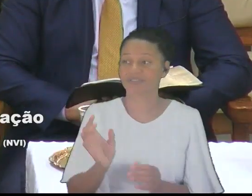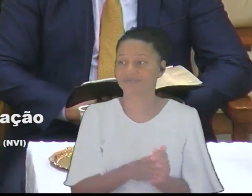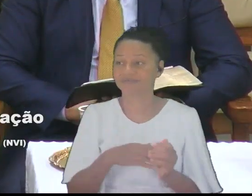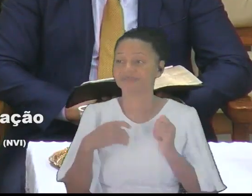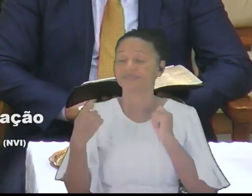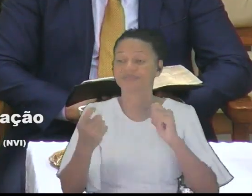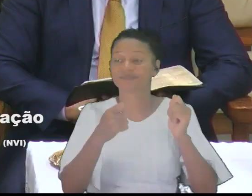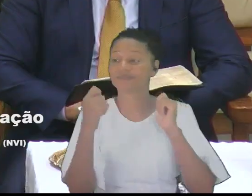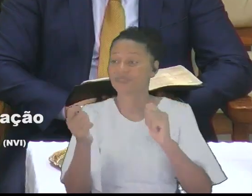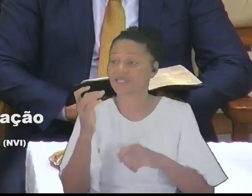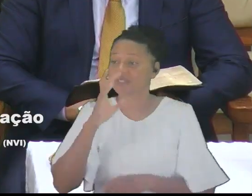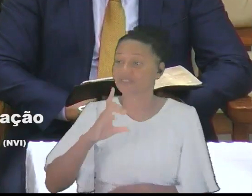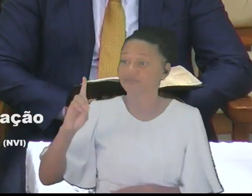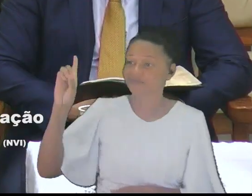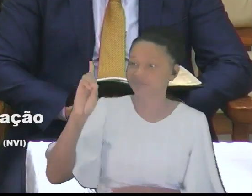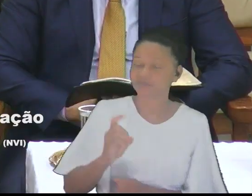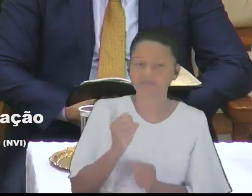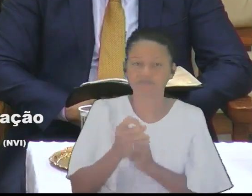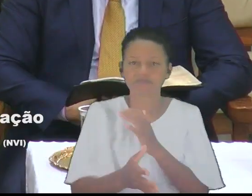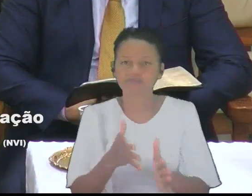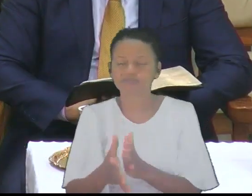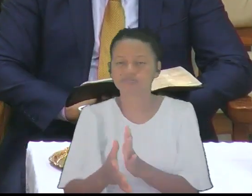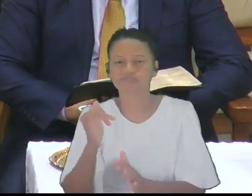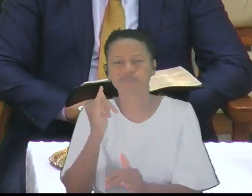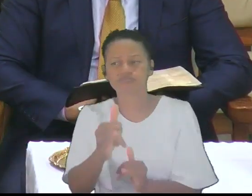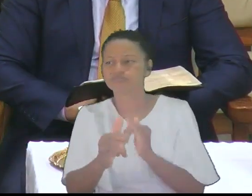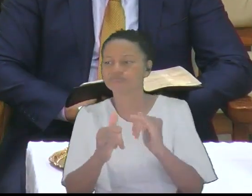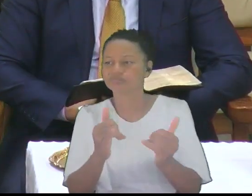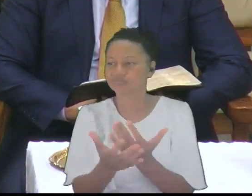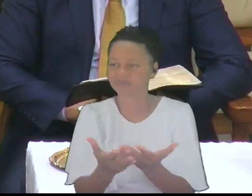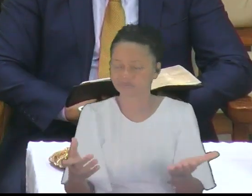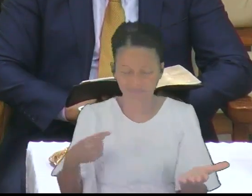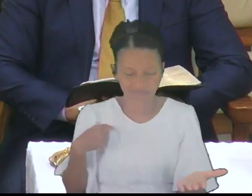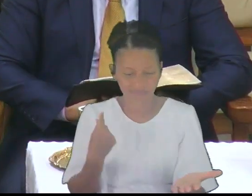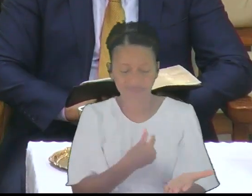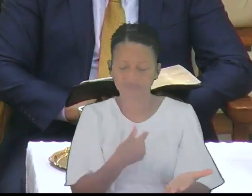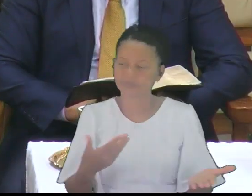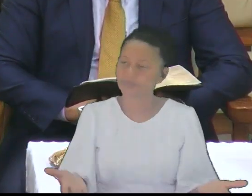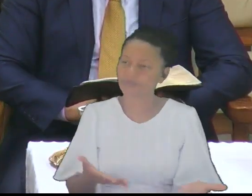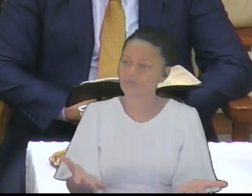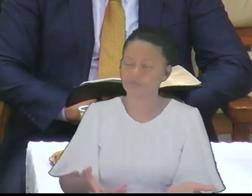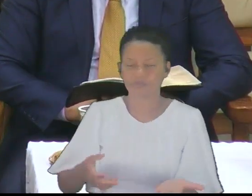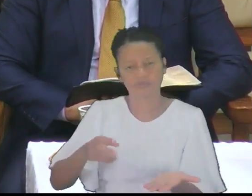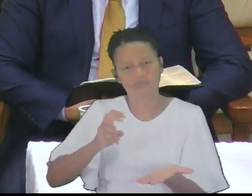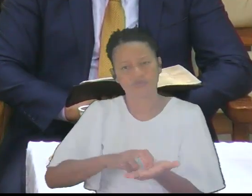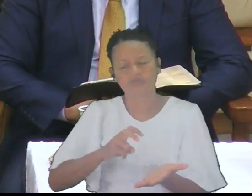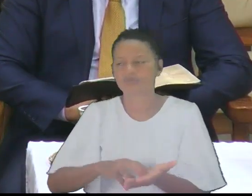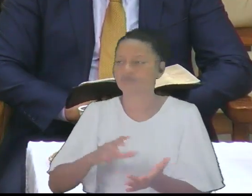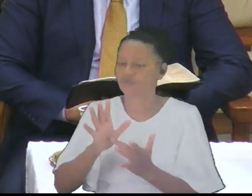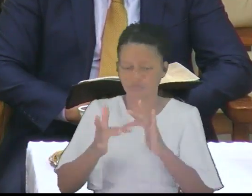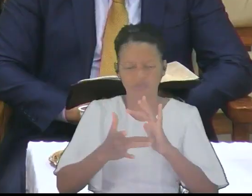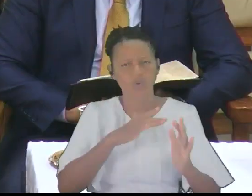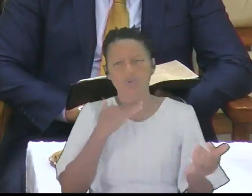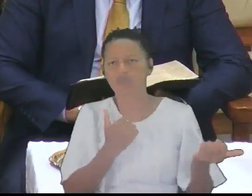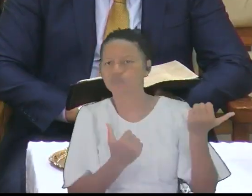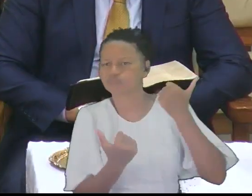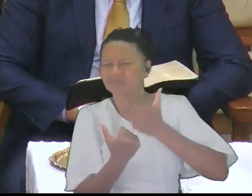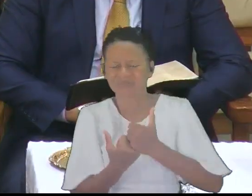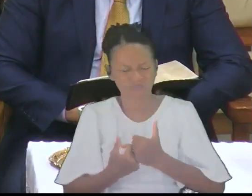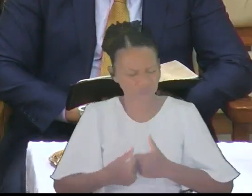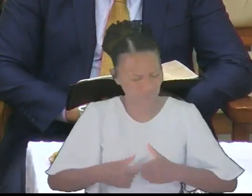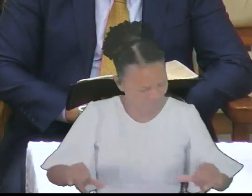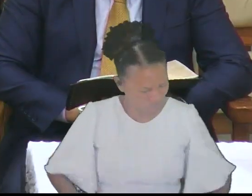aleluia. Deus está falando conosco nesta manhã. Jesus morreu por você, Jesus foi rasgado